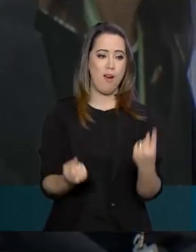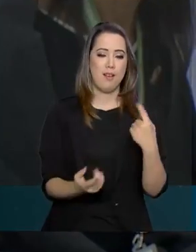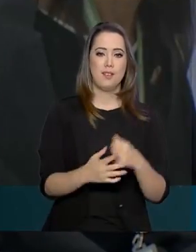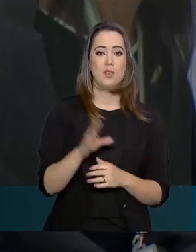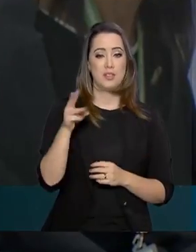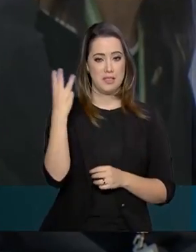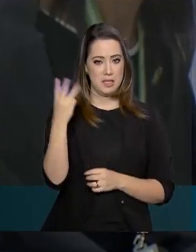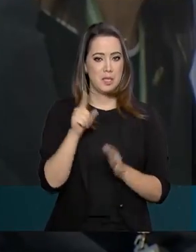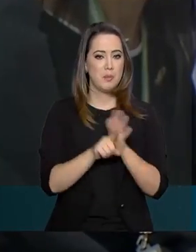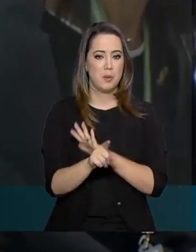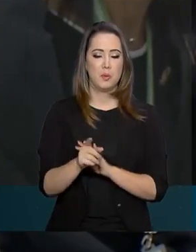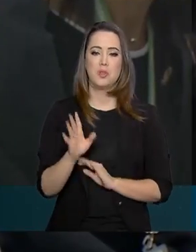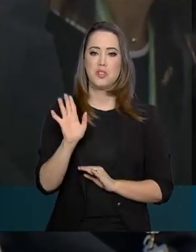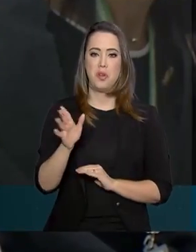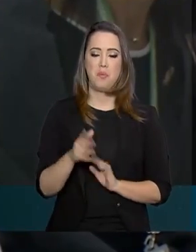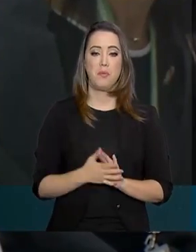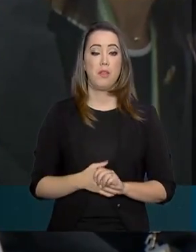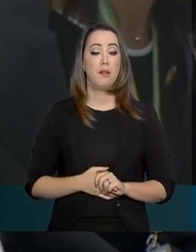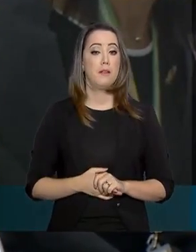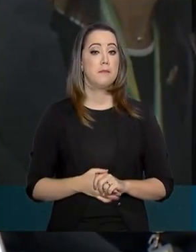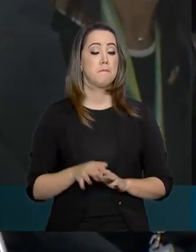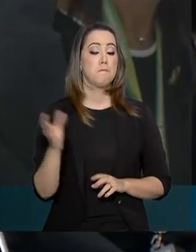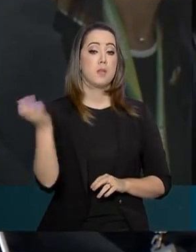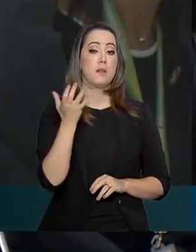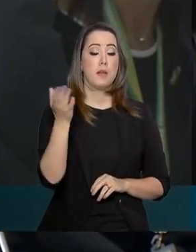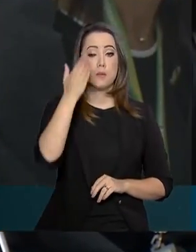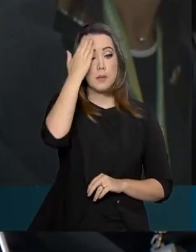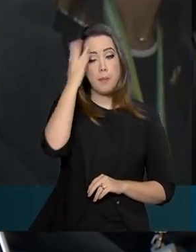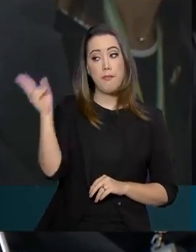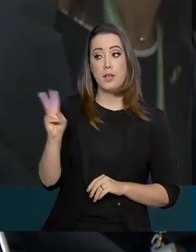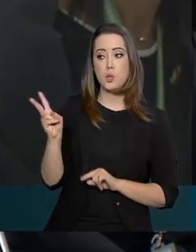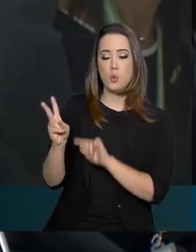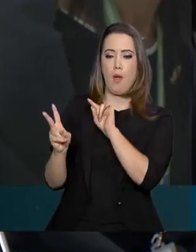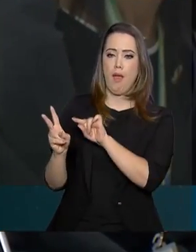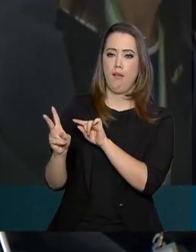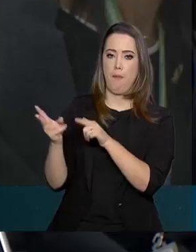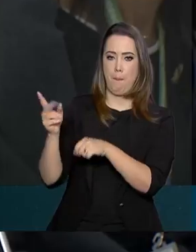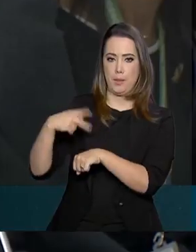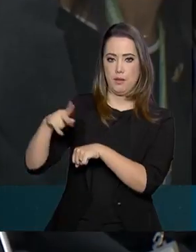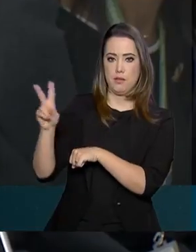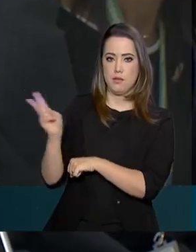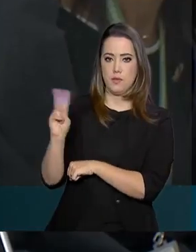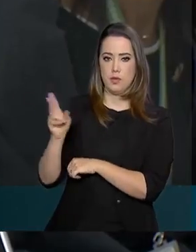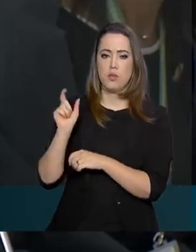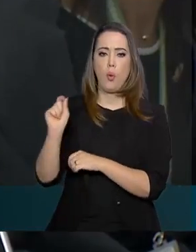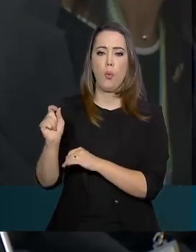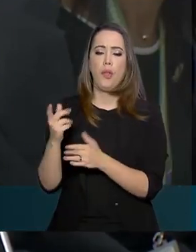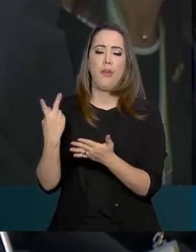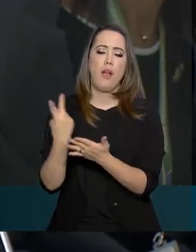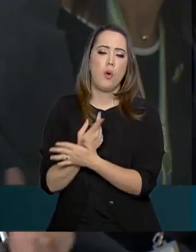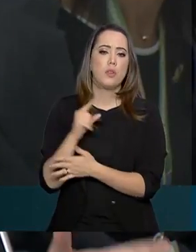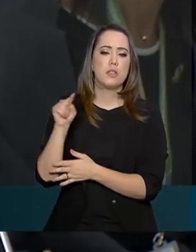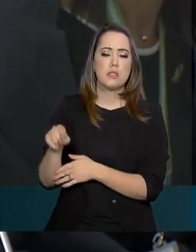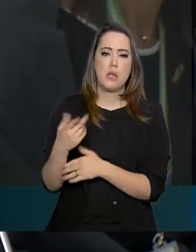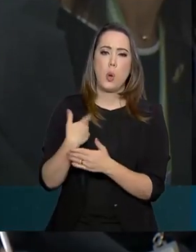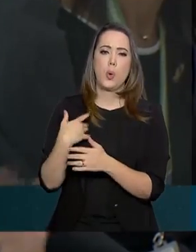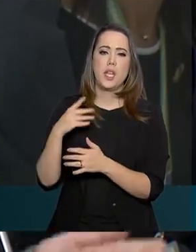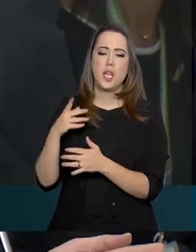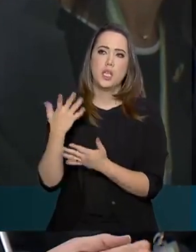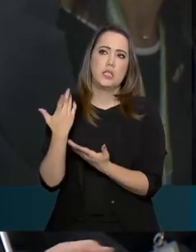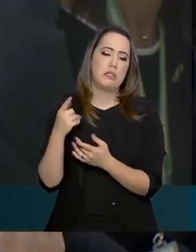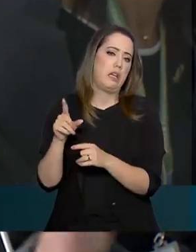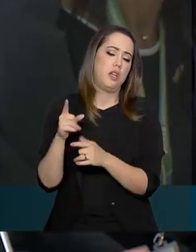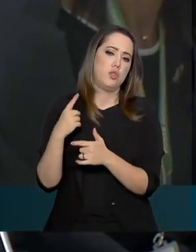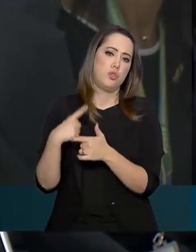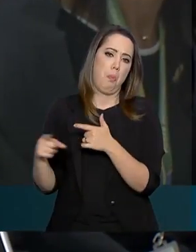eu queria saber do senhor em relação às sanções contra o governo do maduro que vai ter de sanção além